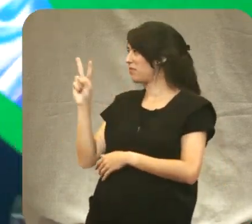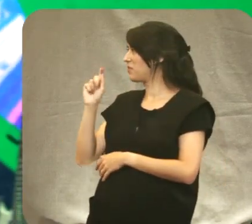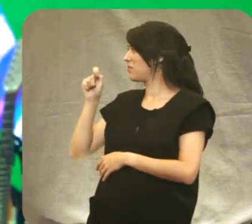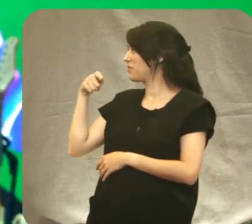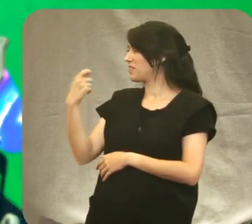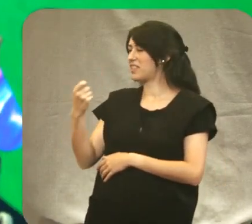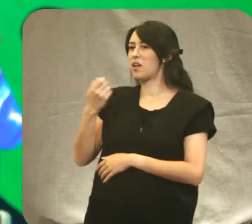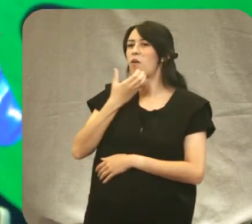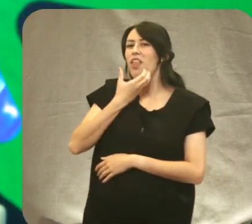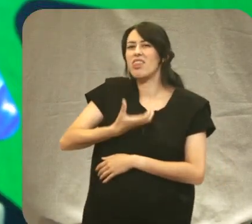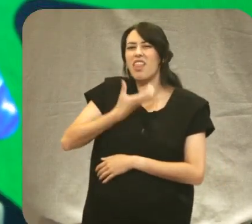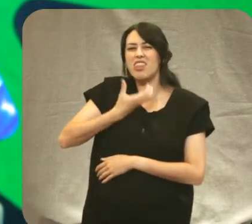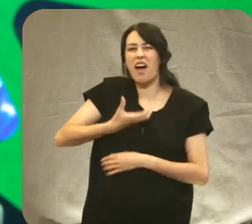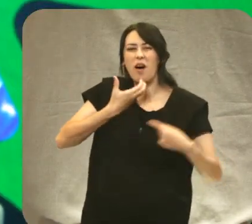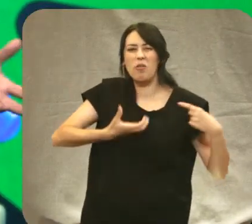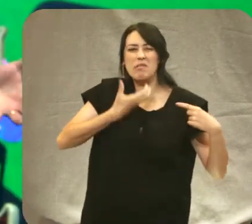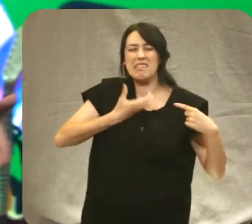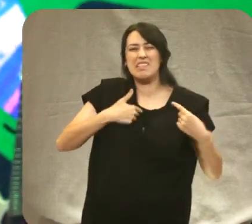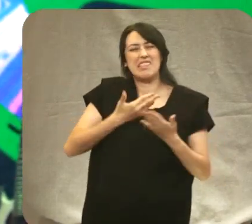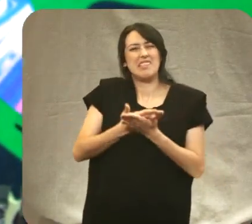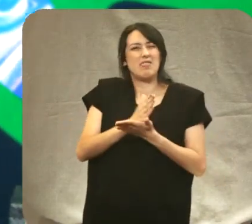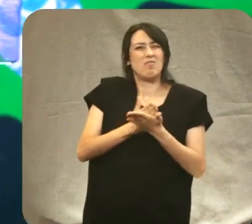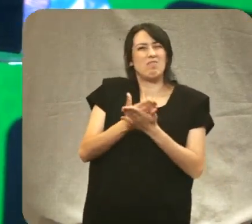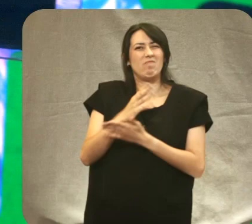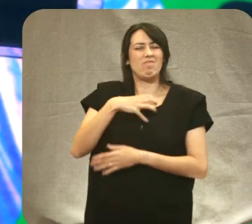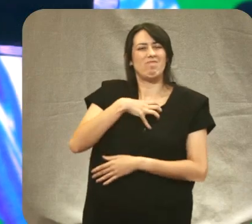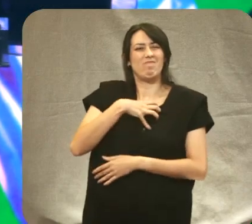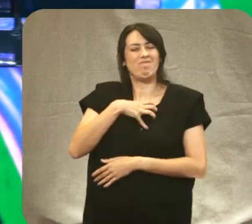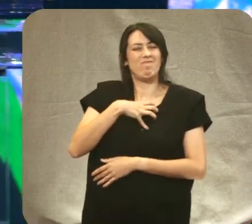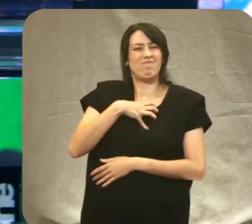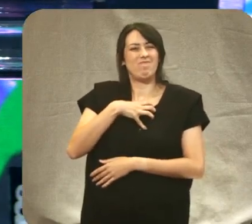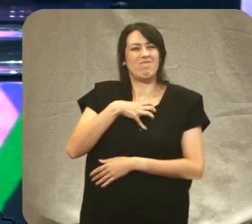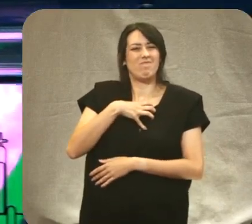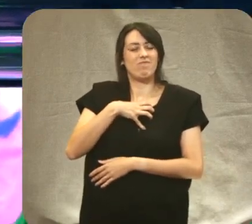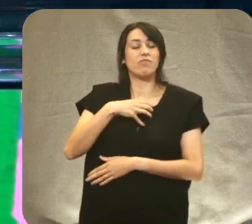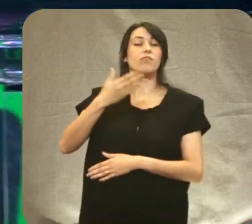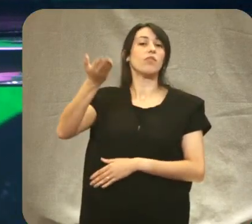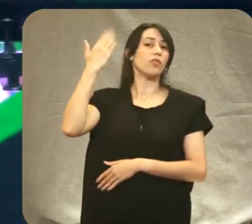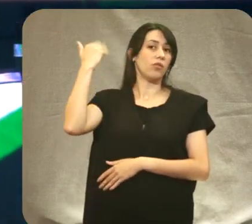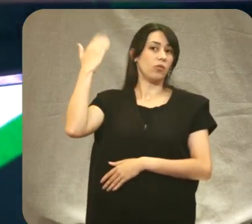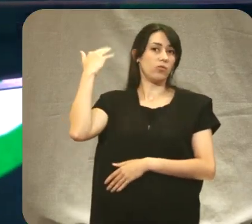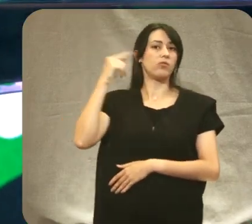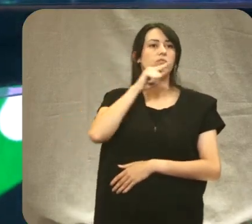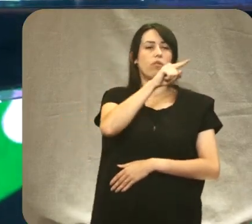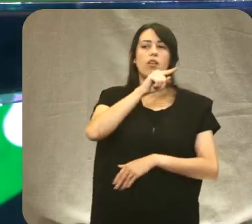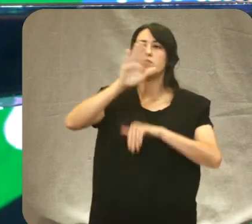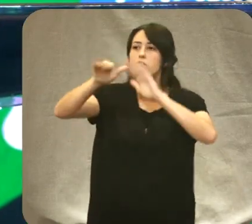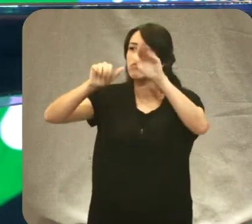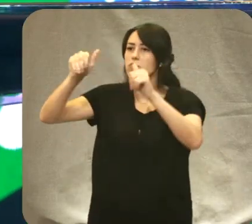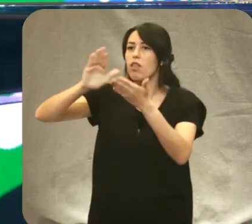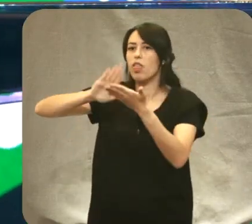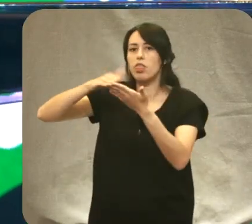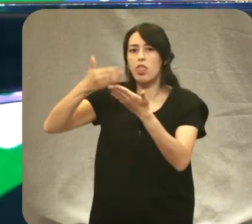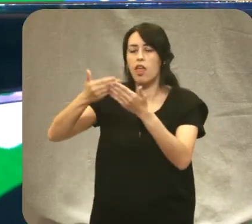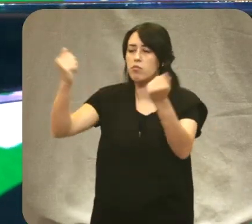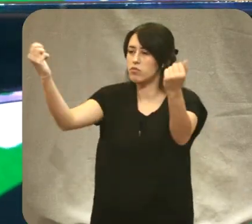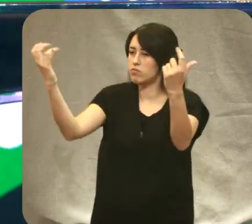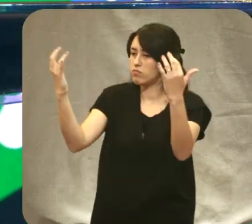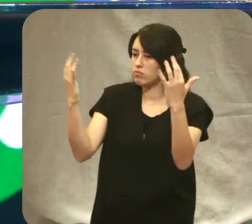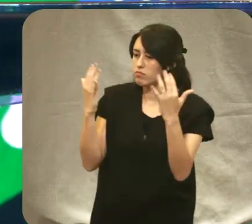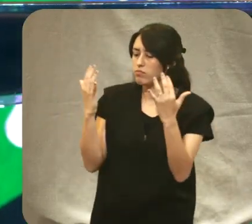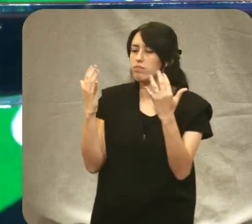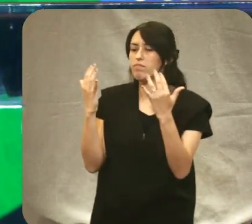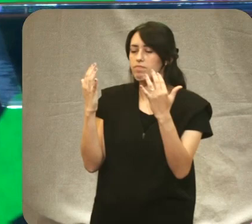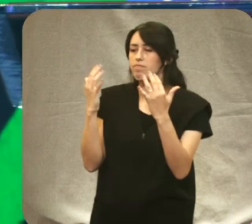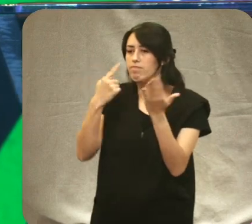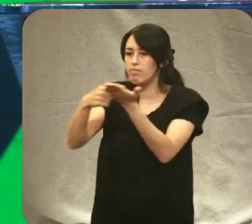Natal assim. E aí ele um dia reuniu um grupo de intérpretes, e eles resolveram então